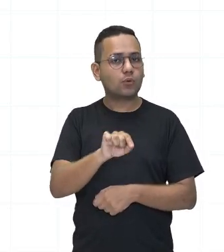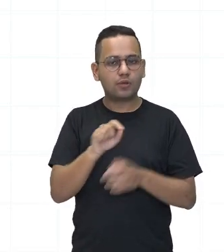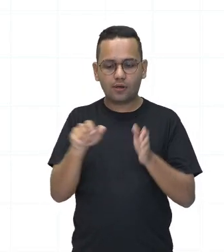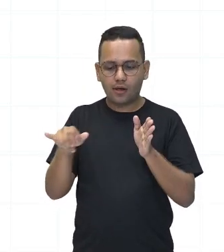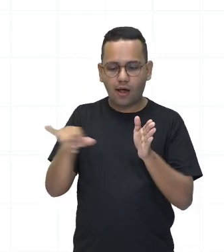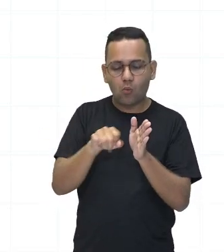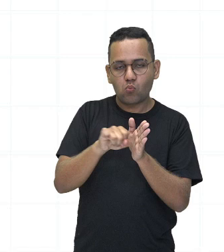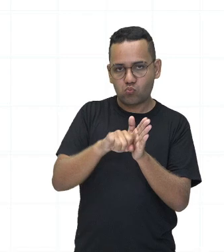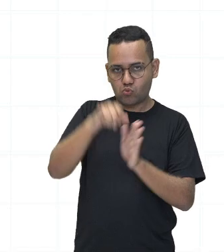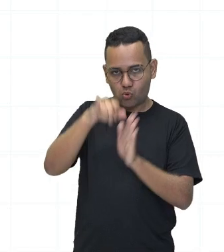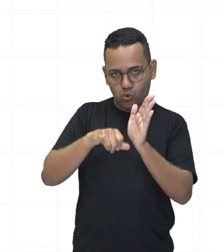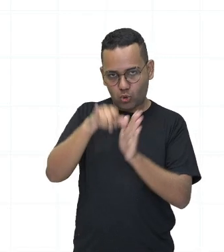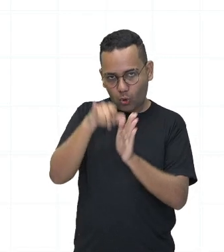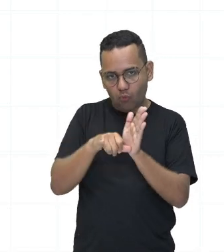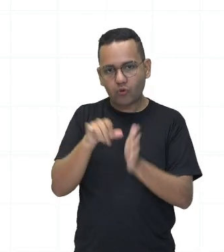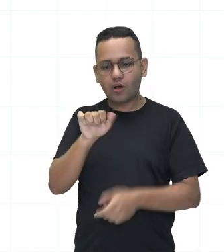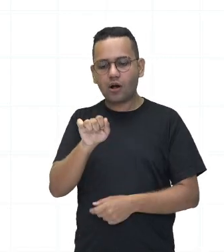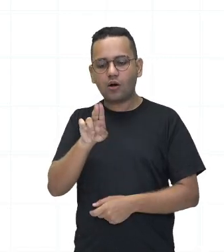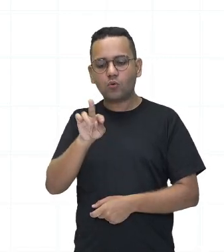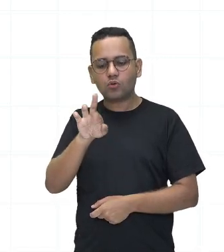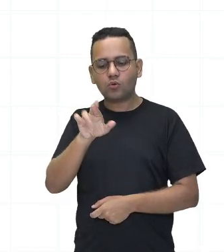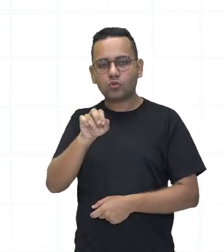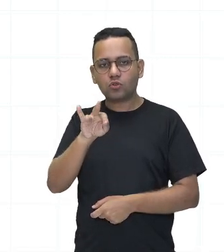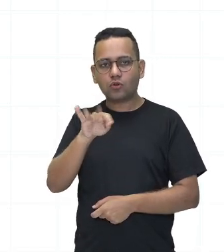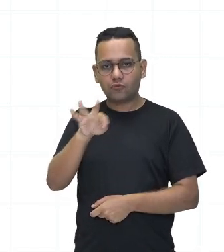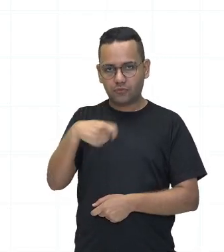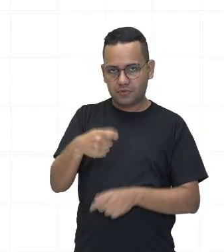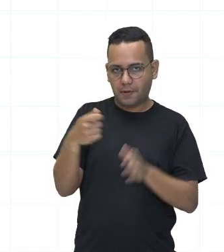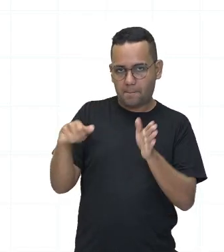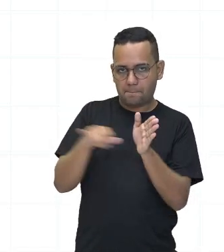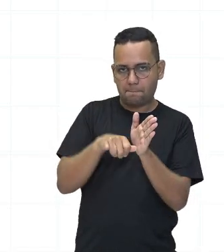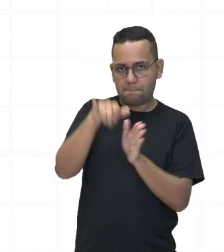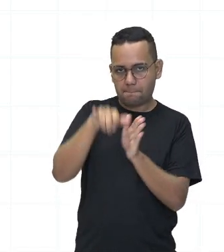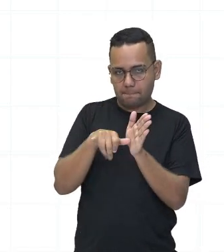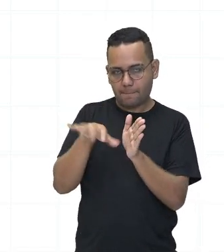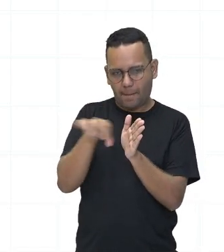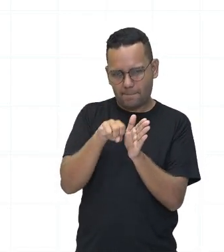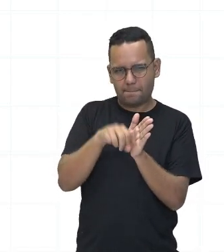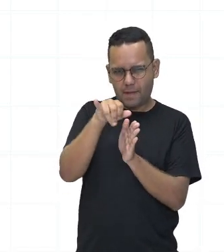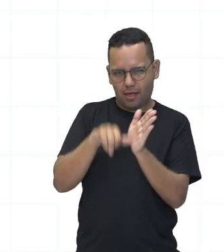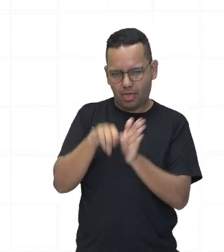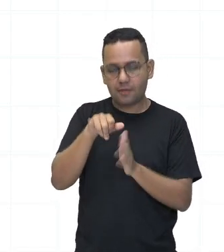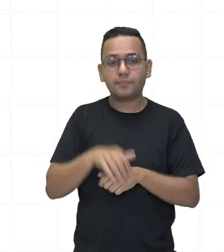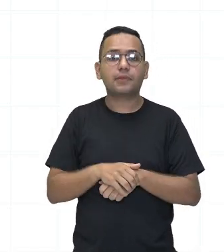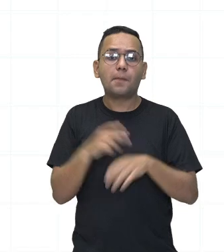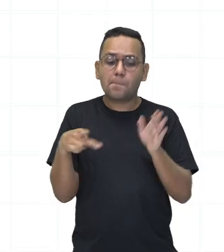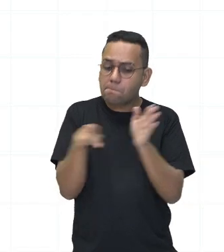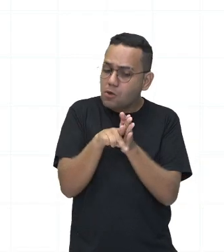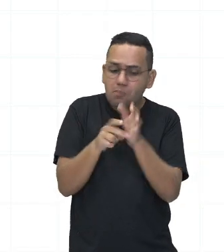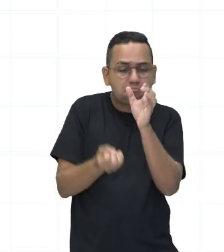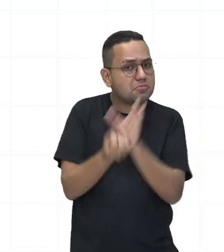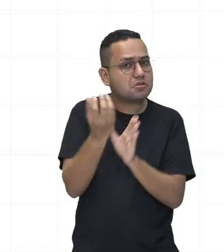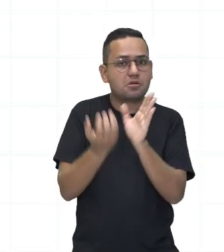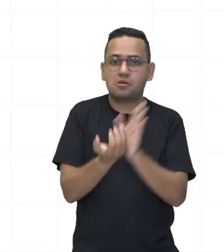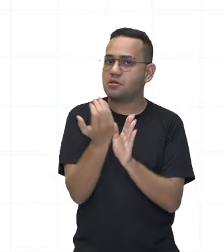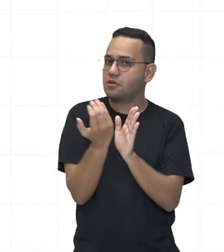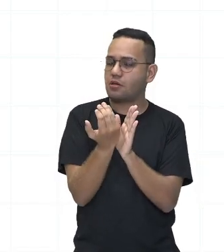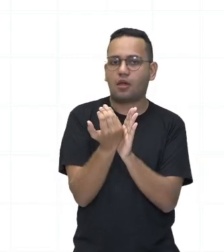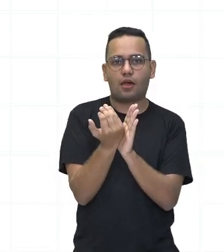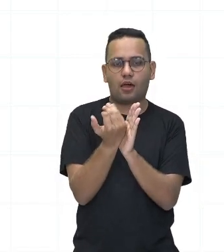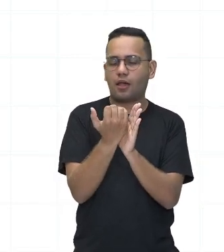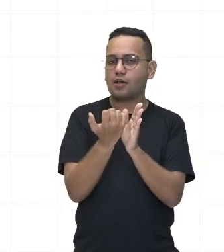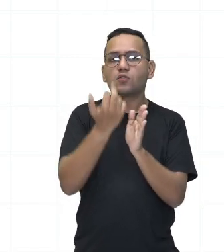quer dizer que eles possuem a capacidade de produzir o seu próprio alimento, certo?